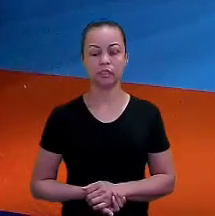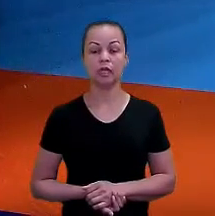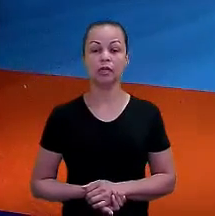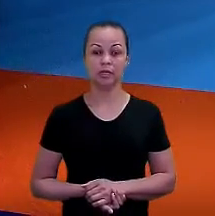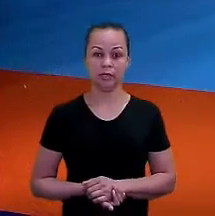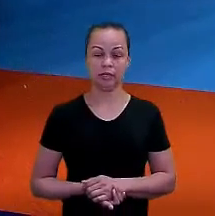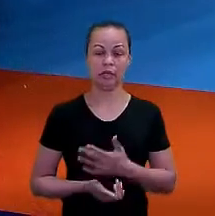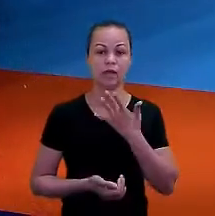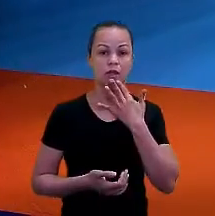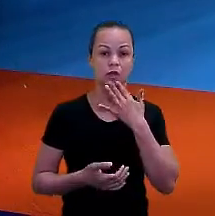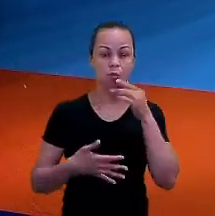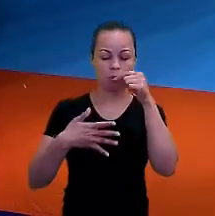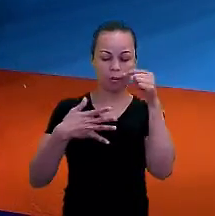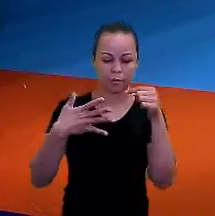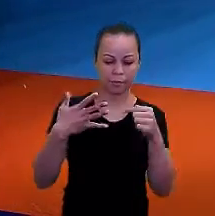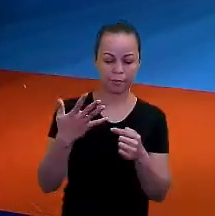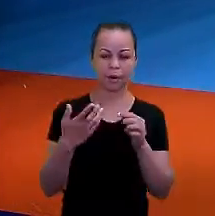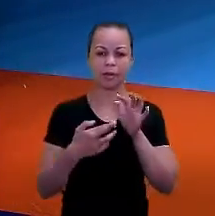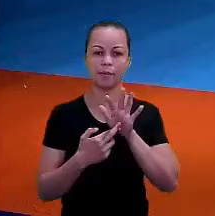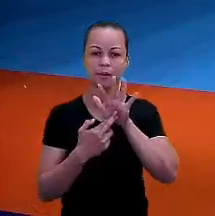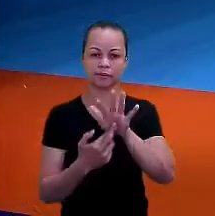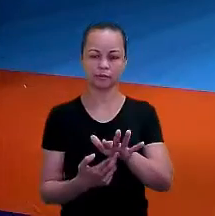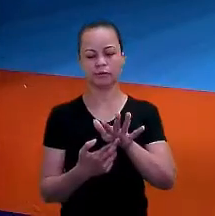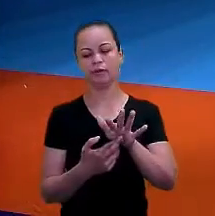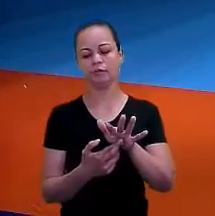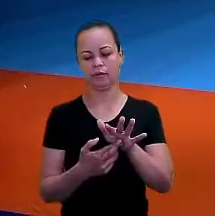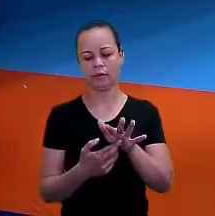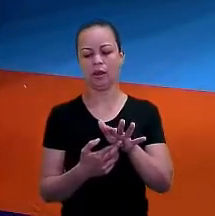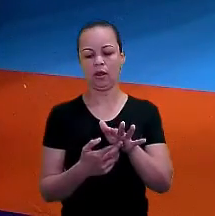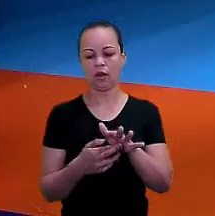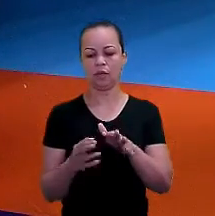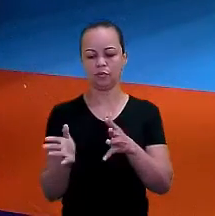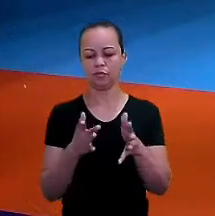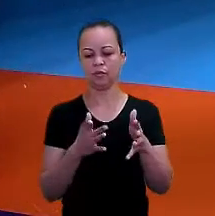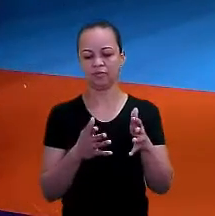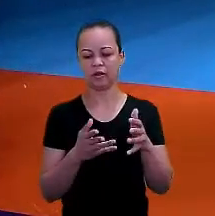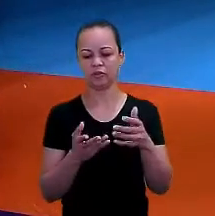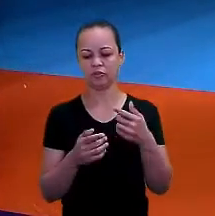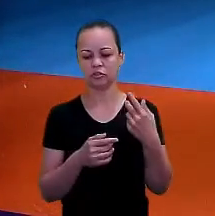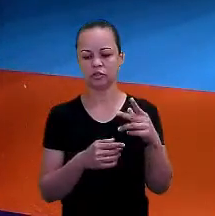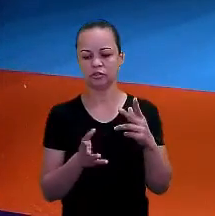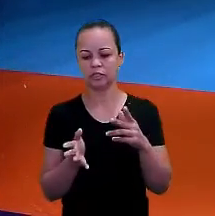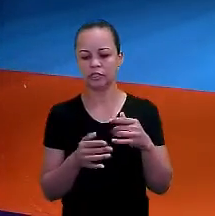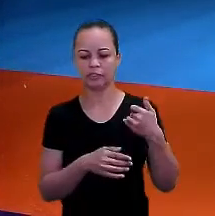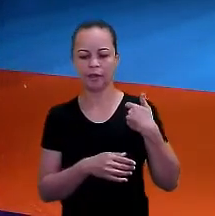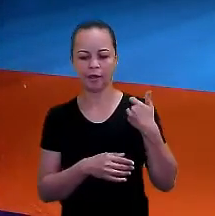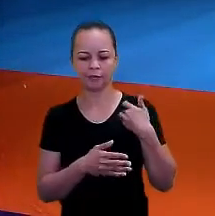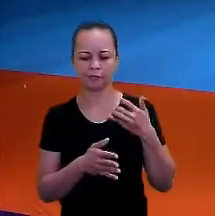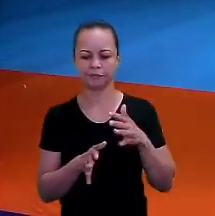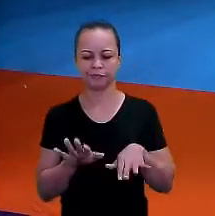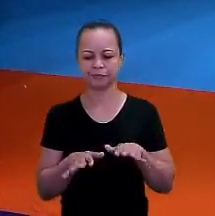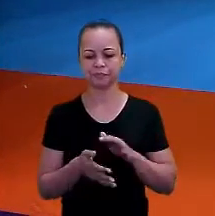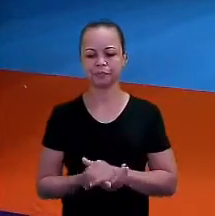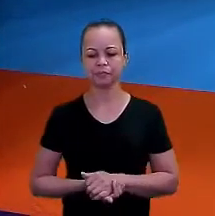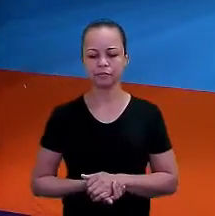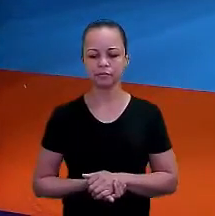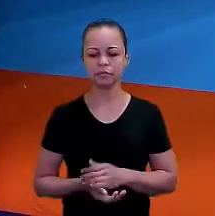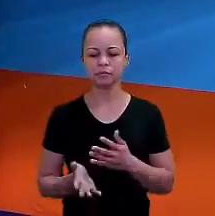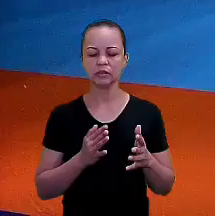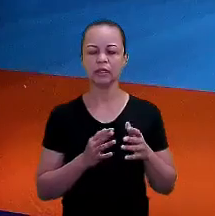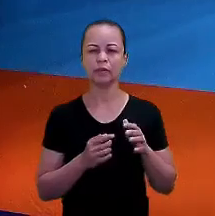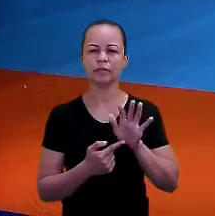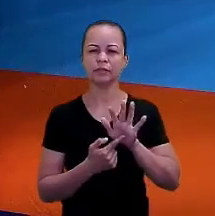cor representa uma faixa etária. Por exemplo, a roxinha aqui